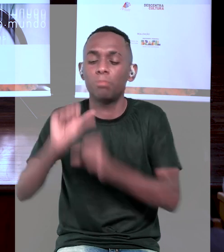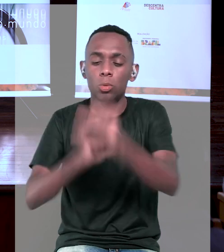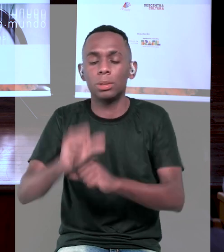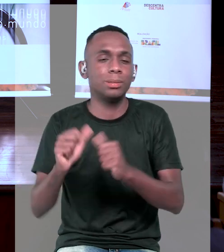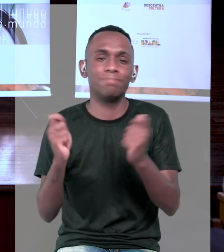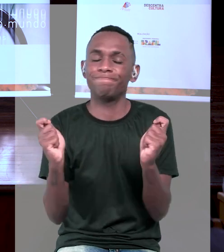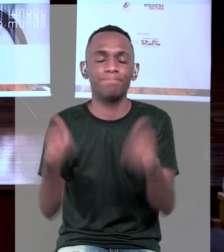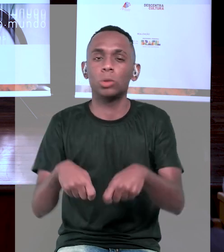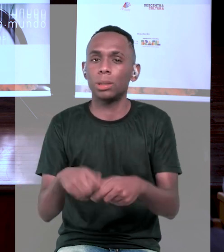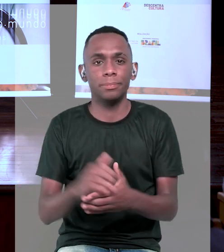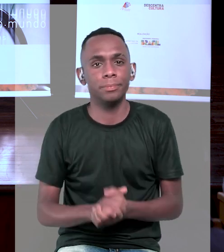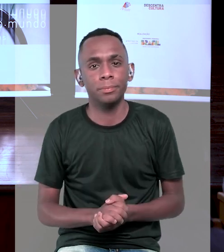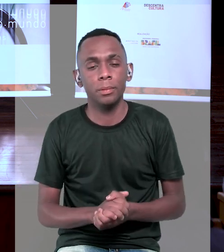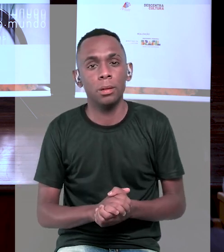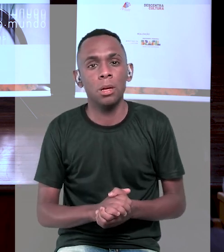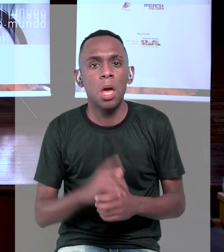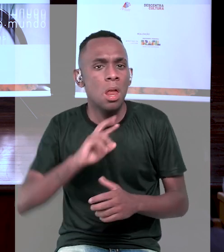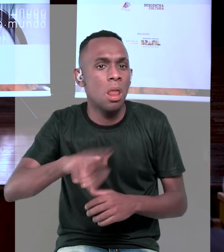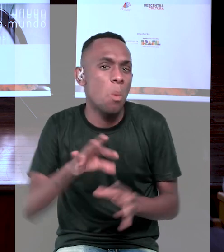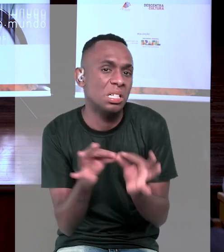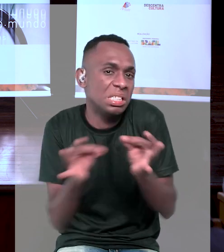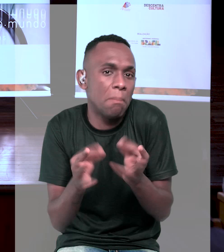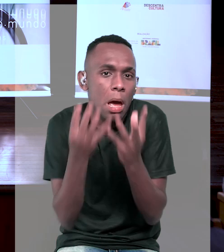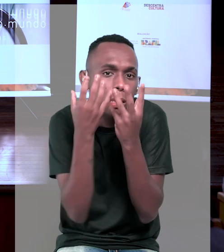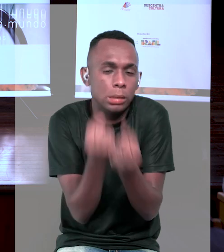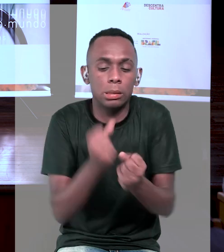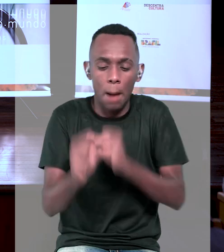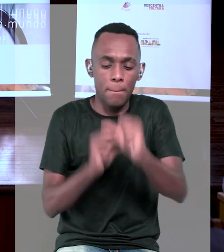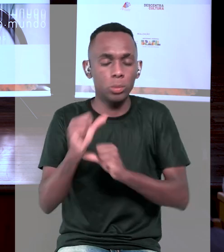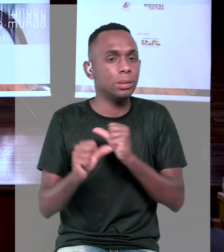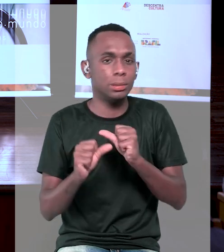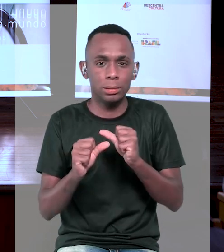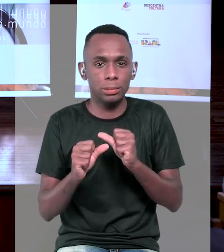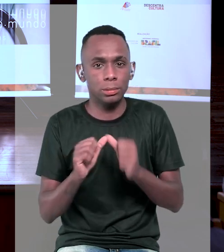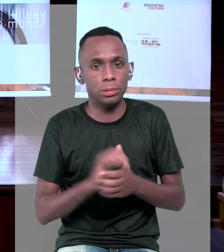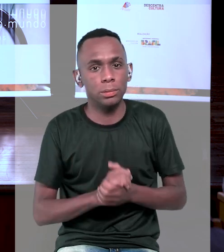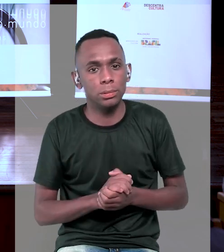Irreversibilidade. Não é simples aceitar a irreversibilidade.